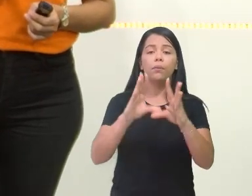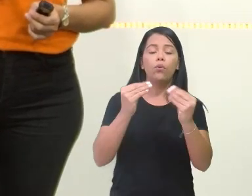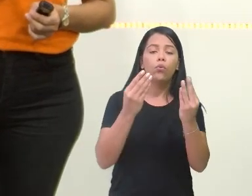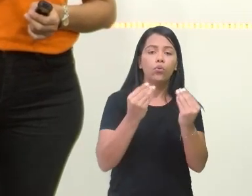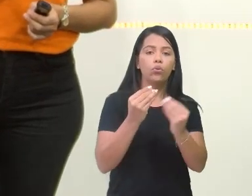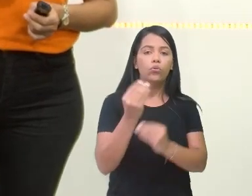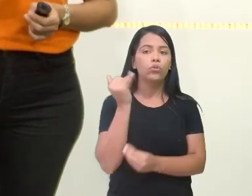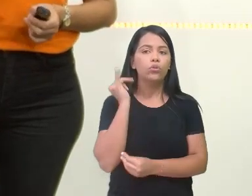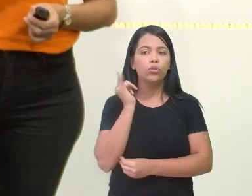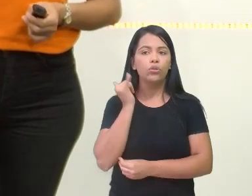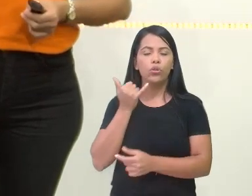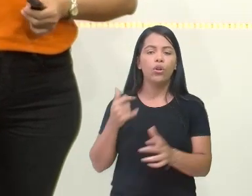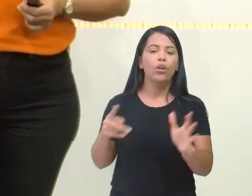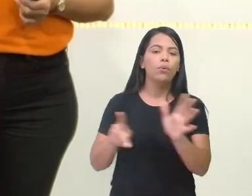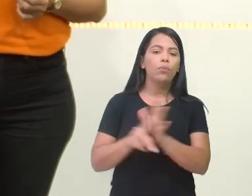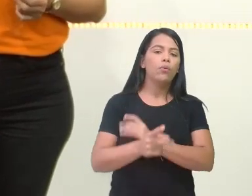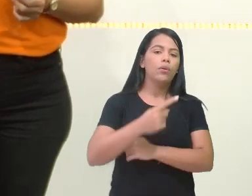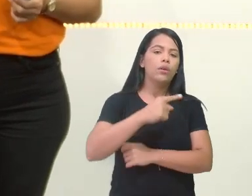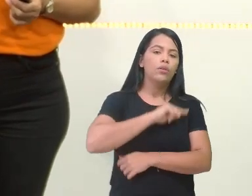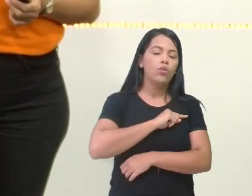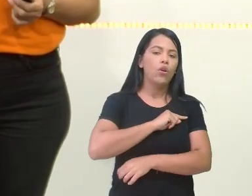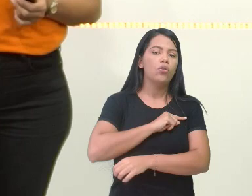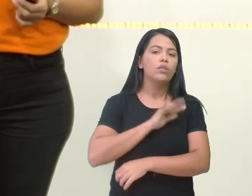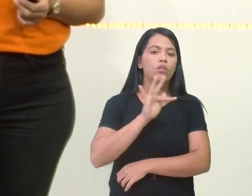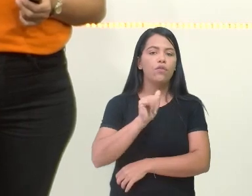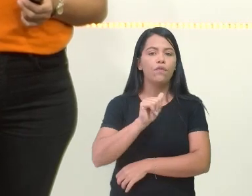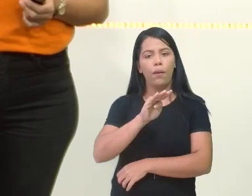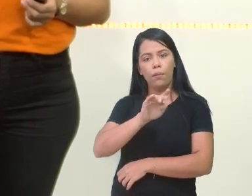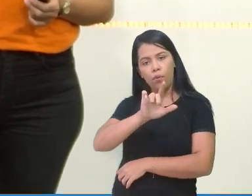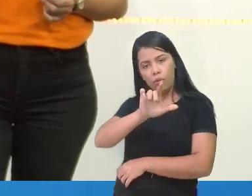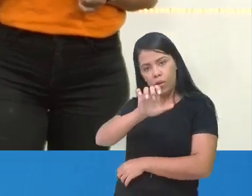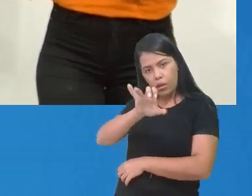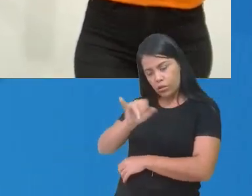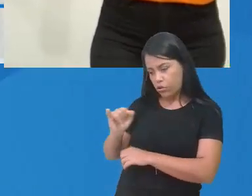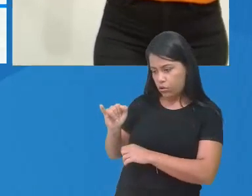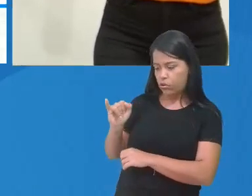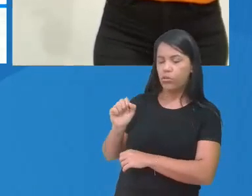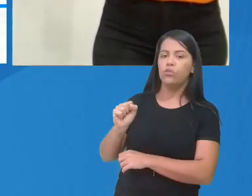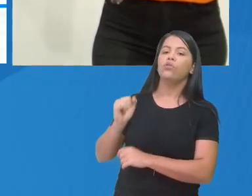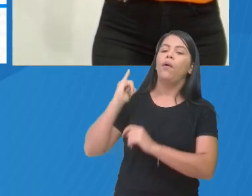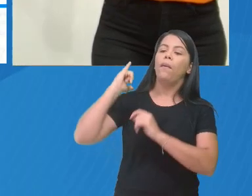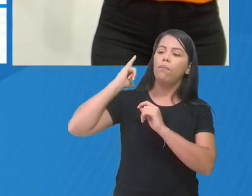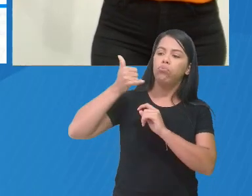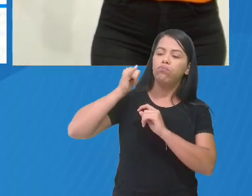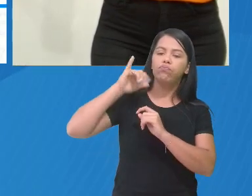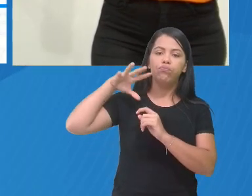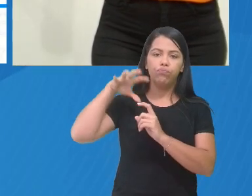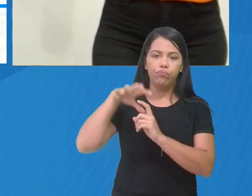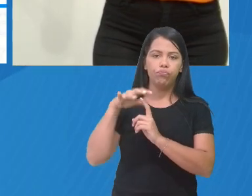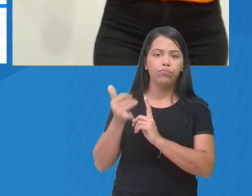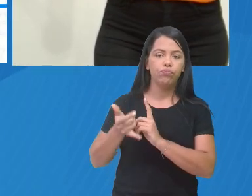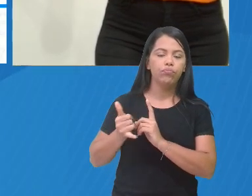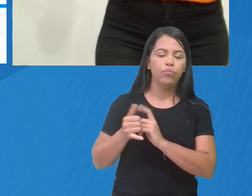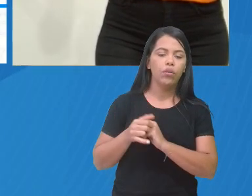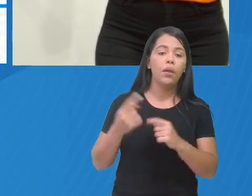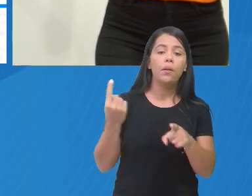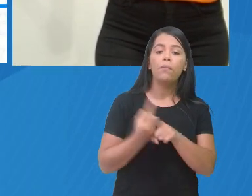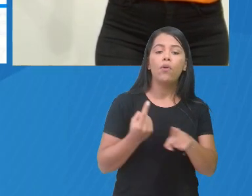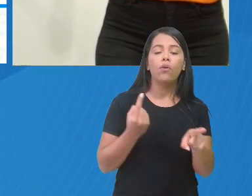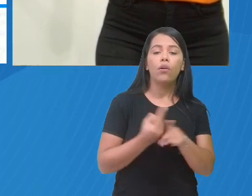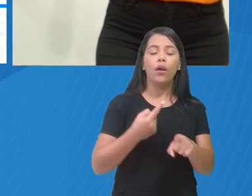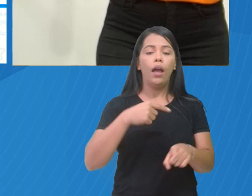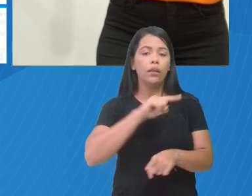as histórias das nossas fábulas. Por quê, professora Keise? Porque as nossas fábulas geralmente